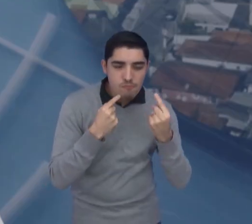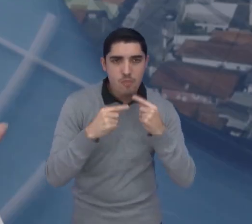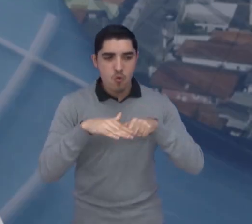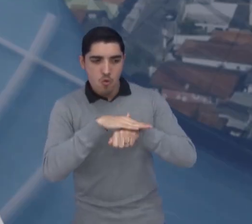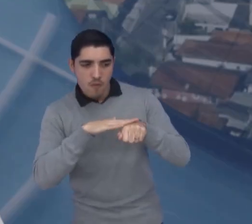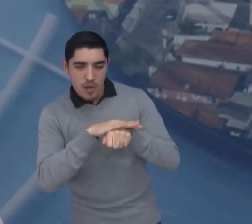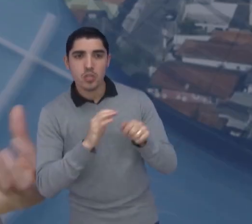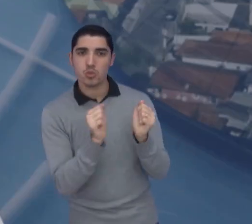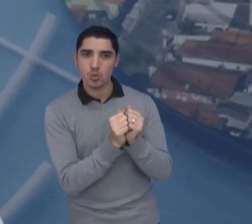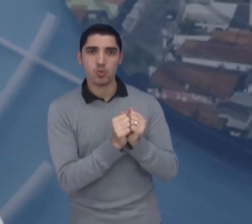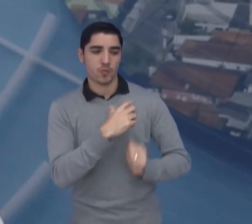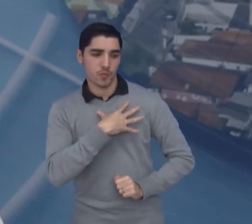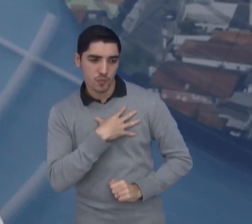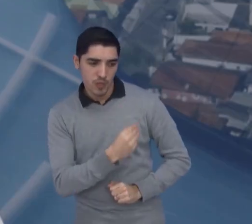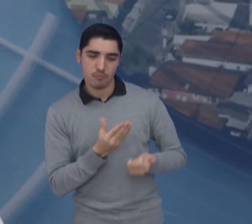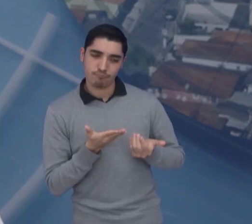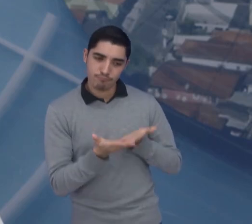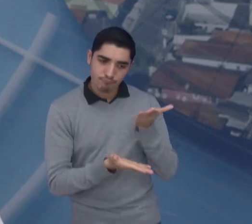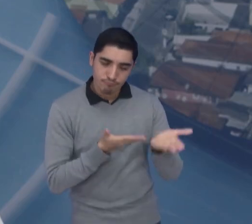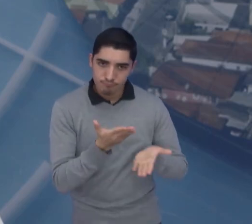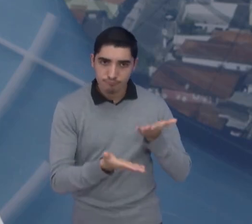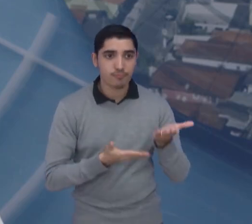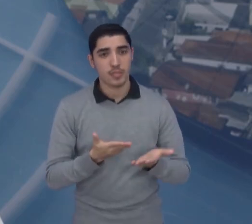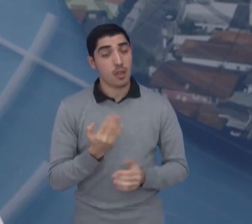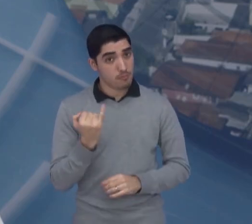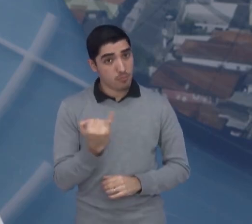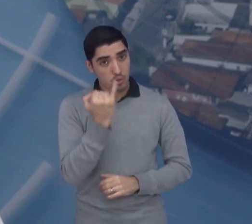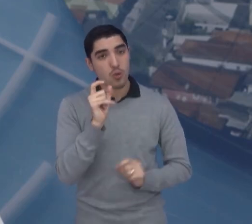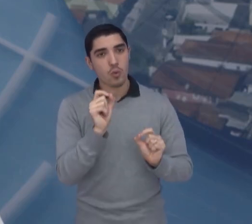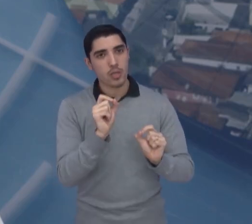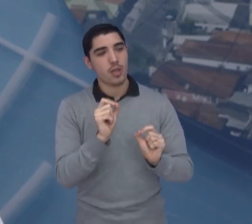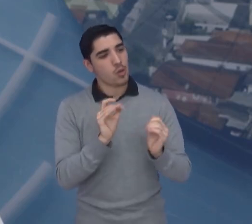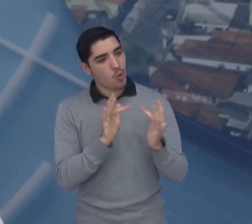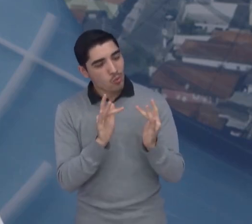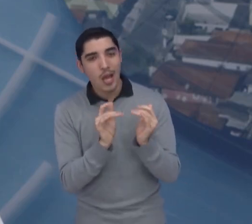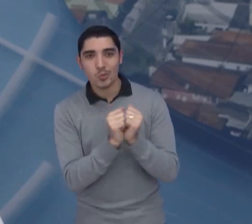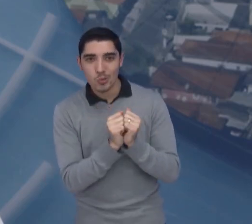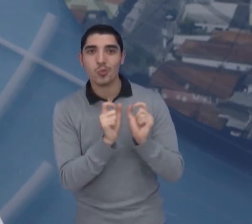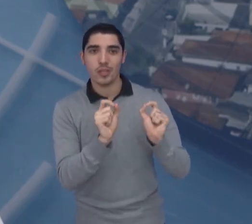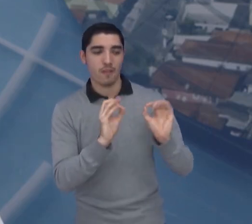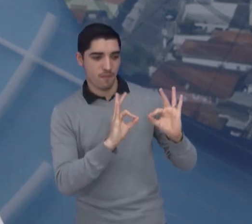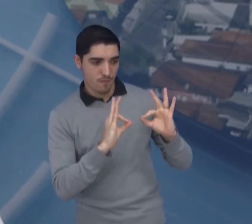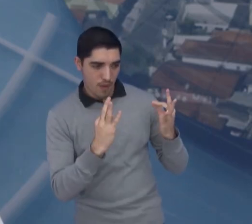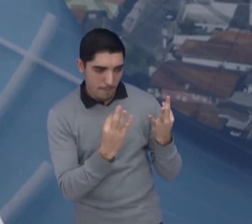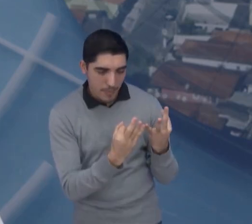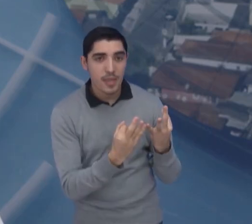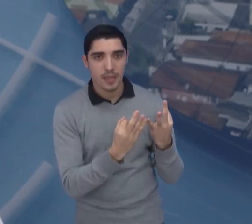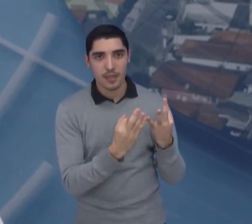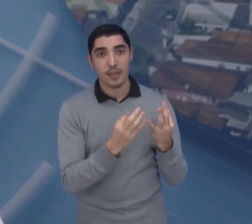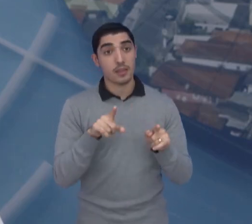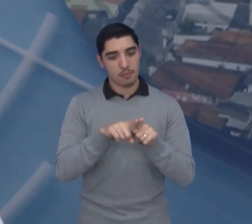apoio dos filhos, né? Esse contato legal, direto entre família, né? Quem está próximo também